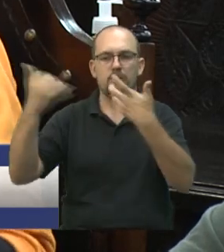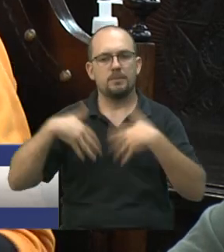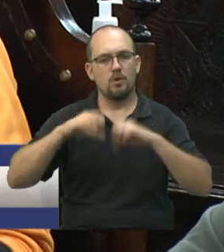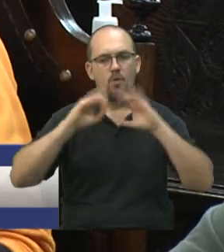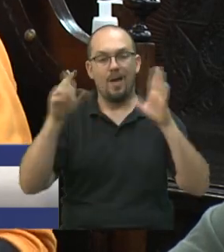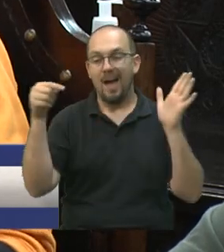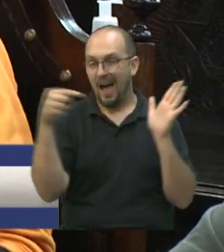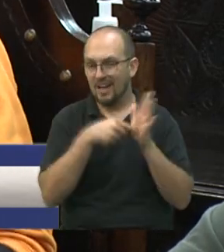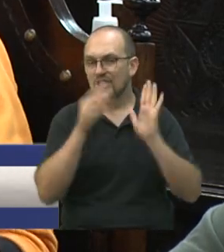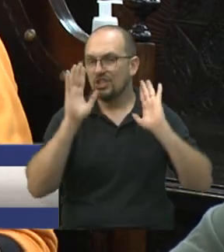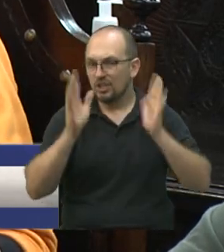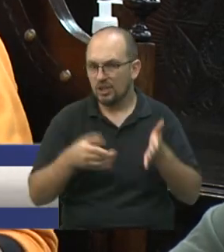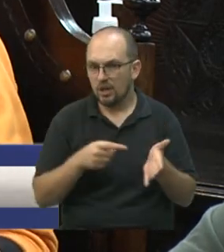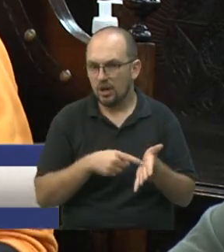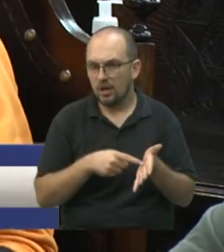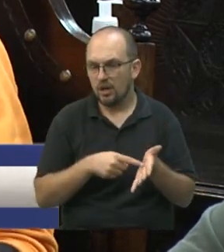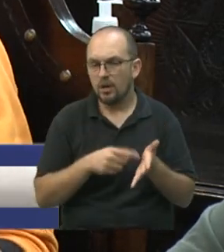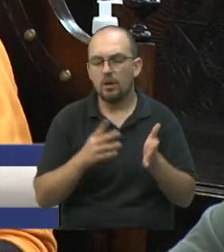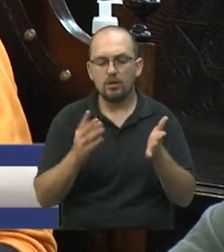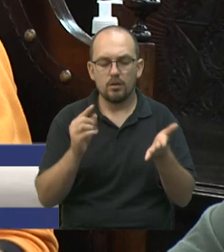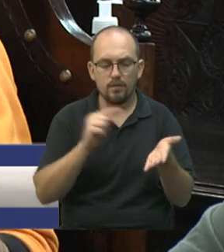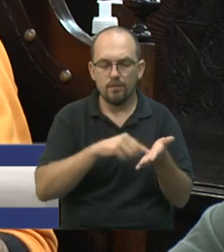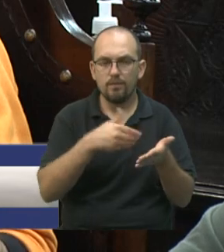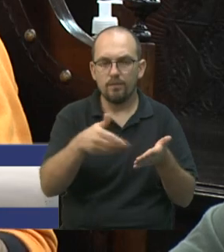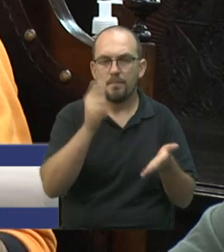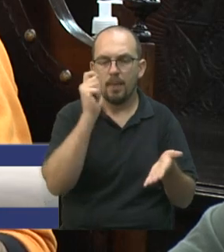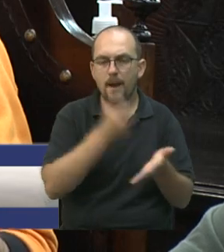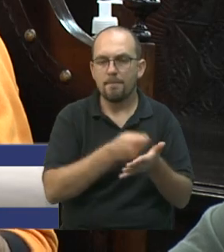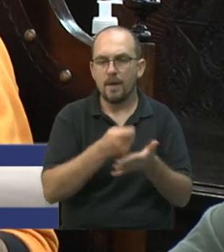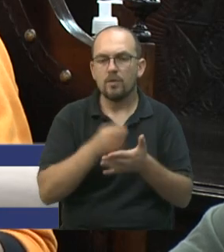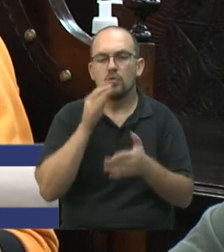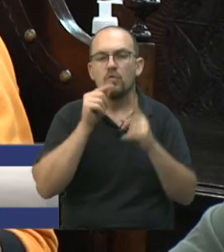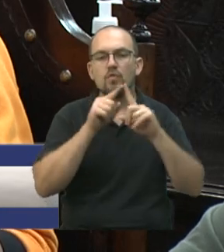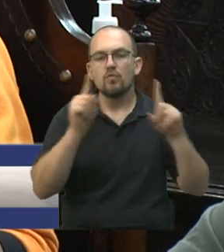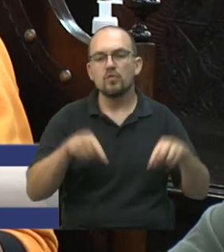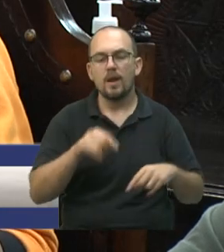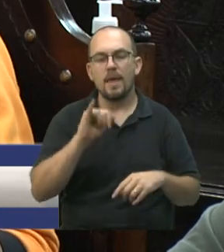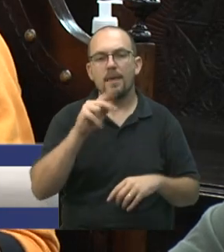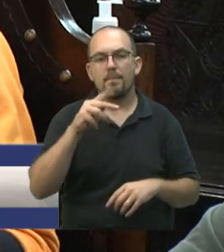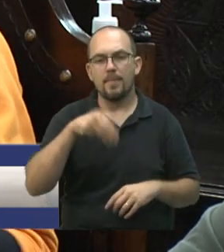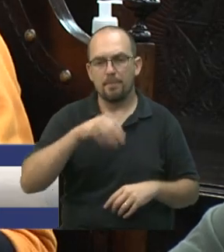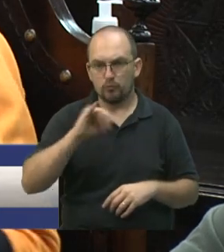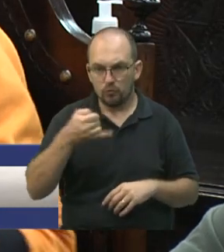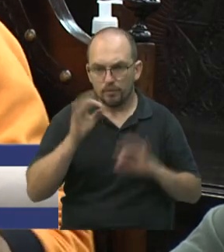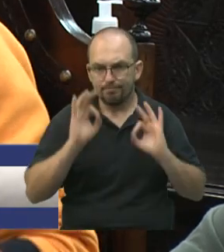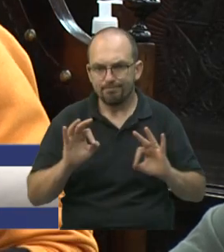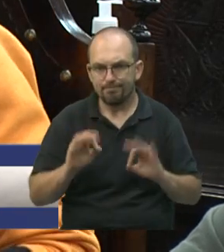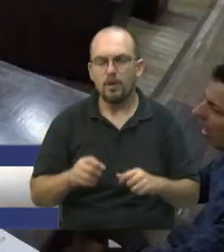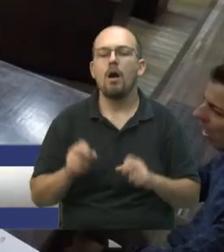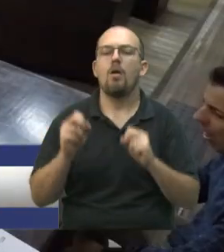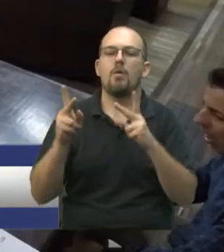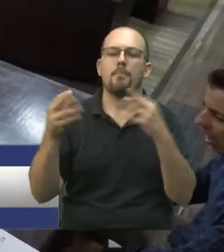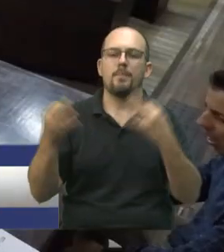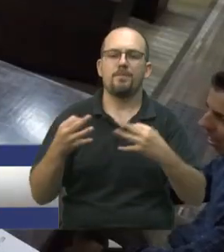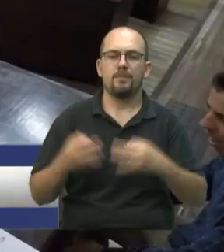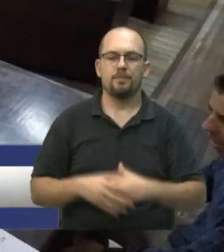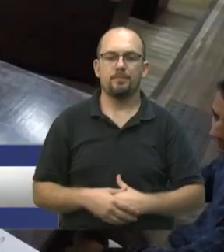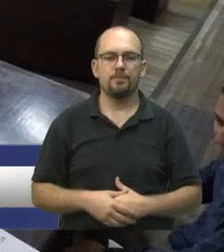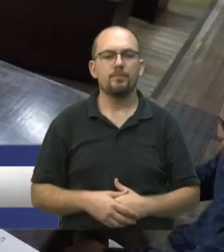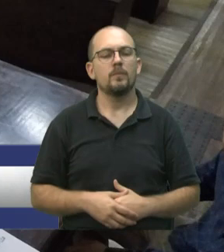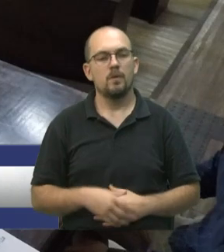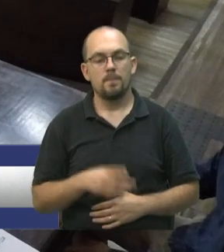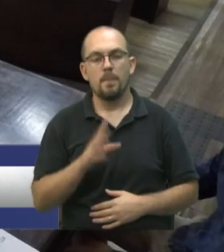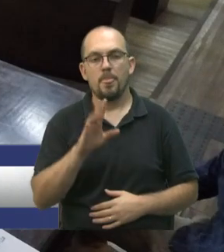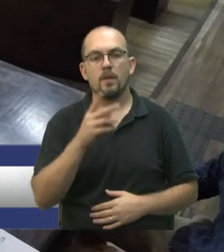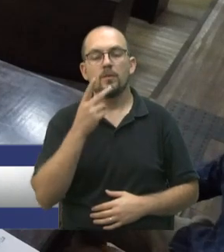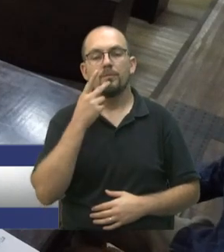Aqui já está previsto o pagamento dos servidores nativos do IPMJ. Perfeito. Perfeito. Então, na verdade, vereador